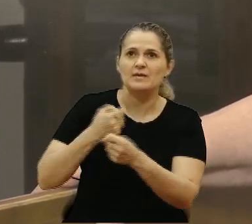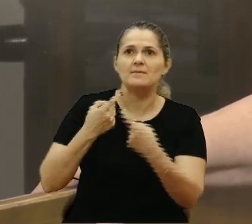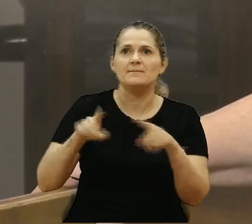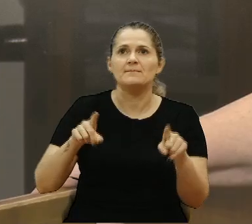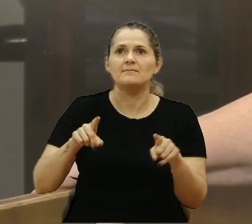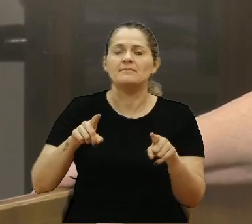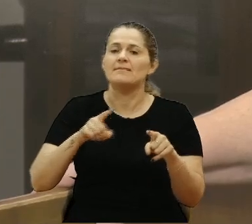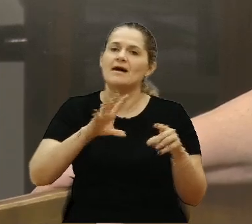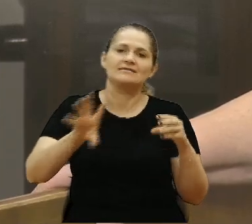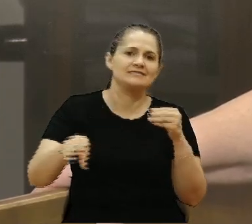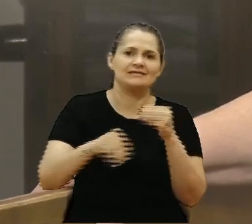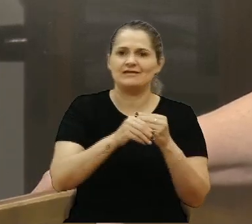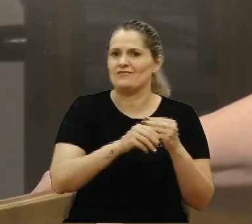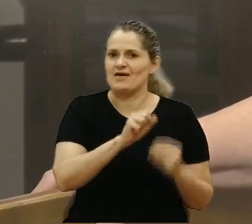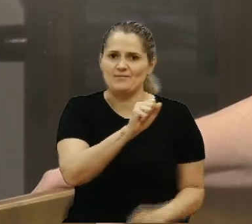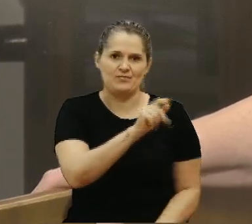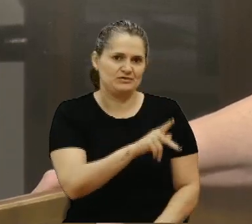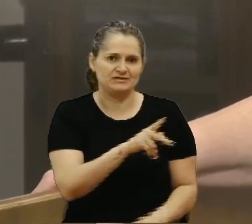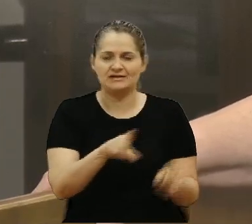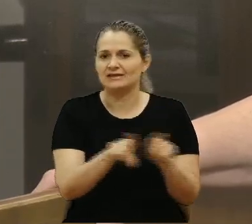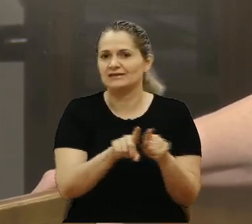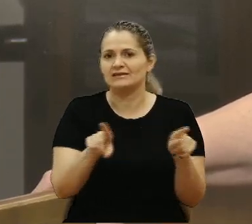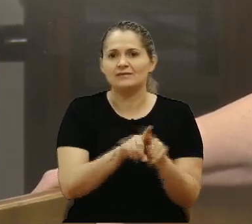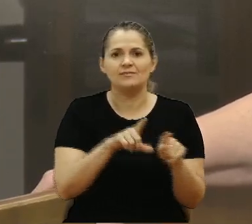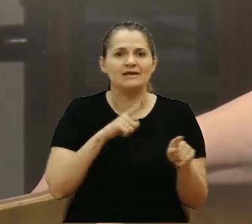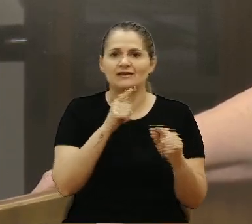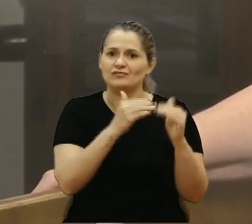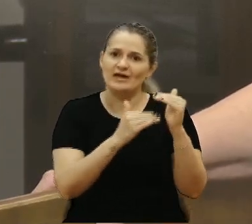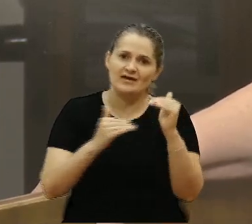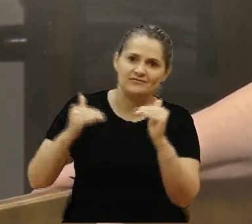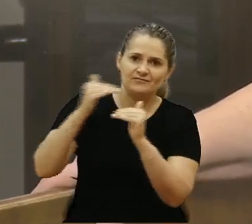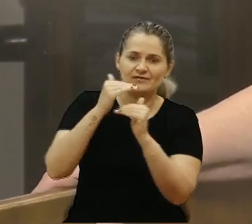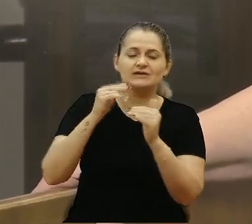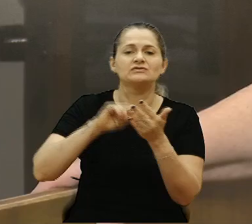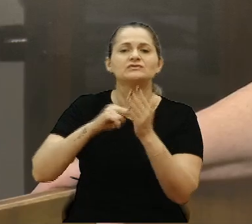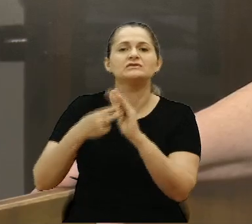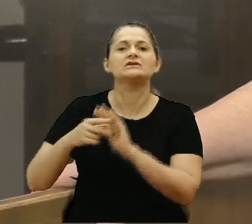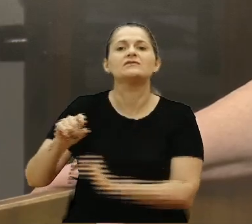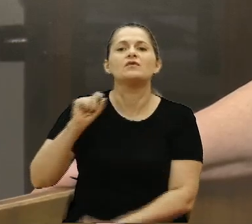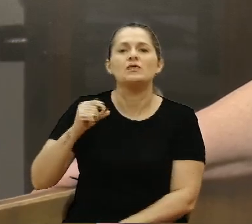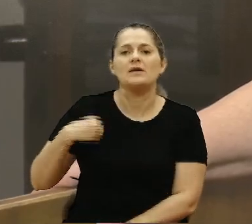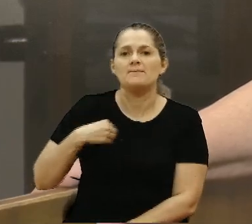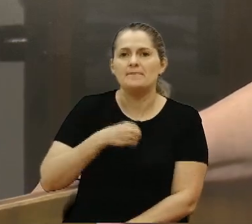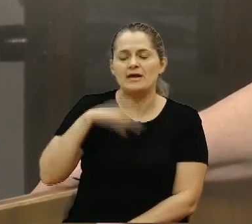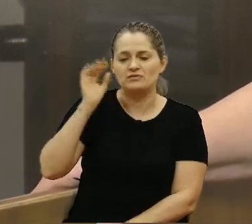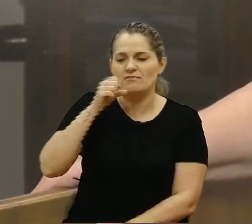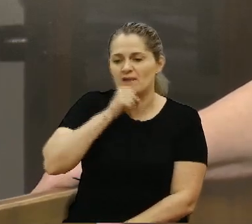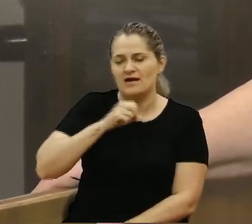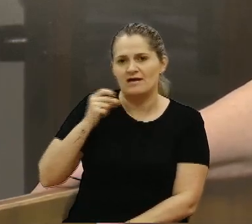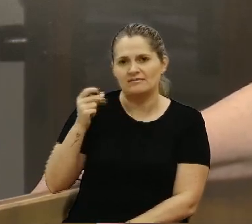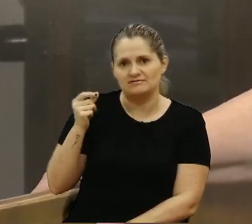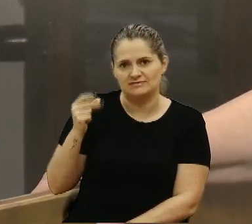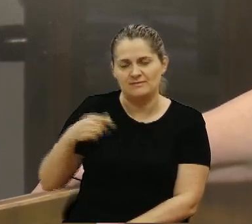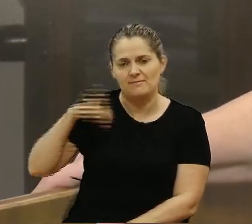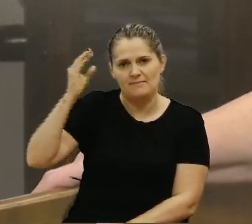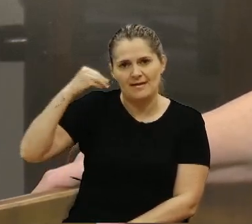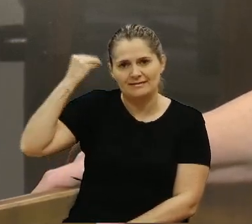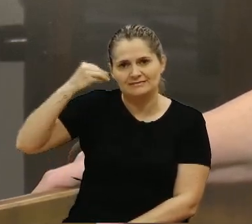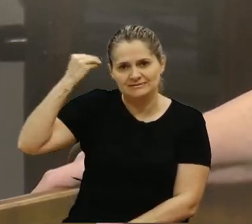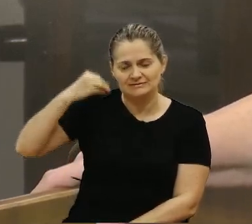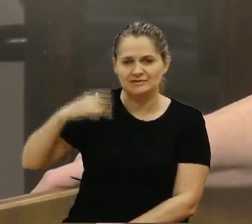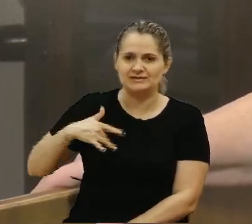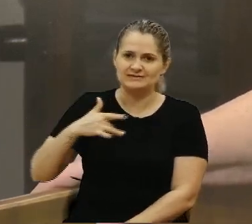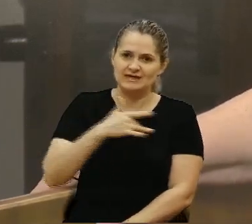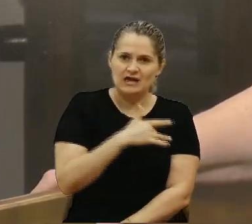para a aposentadoria e não tem os avanços. Então, isso faz com que os médicos mais antigos, os que têm mais experiência em